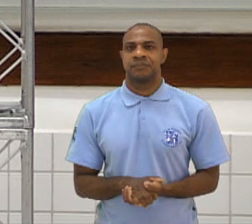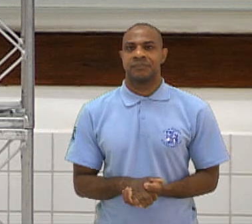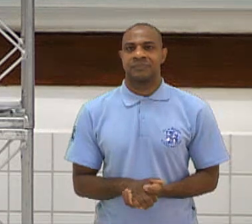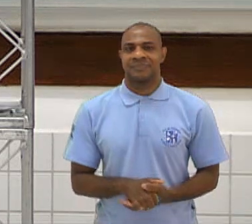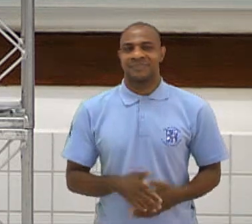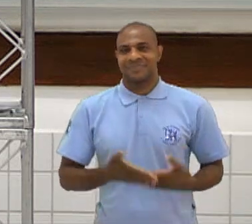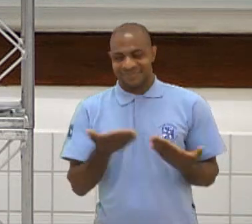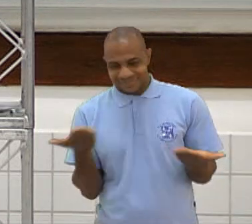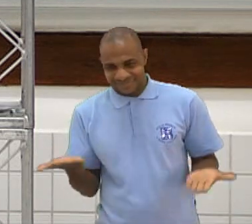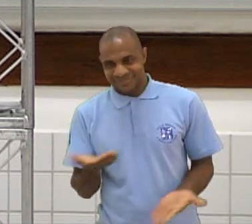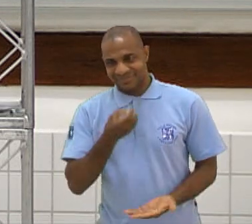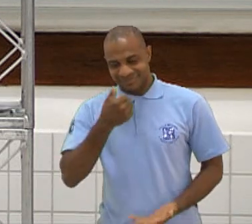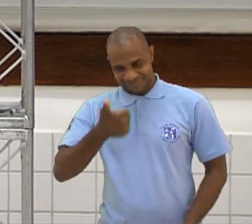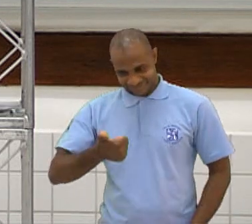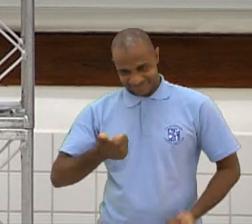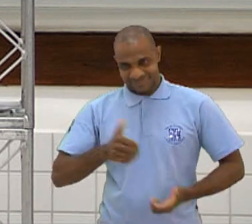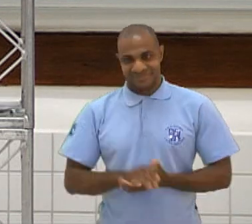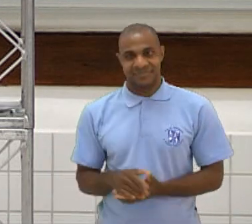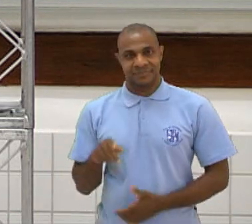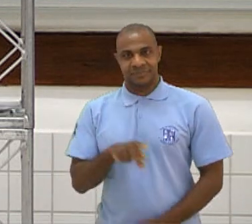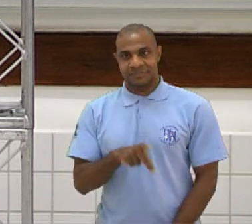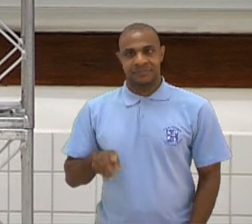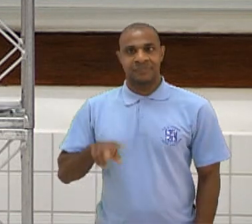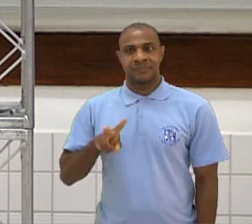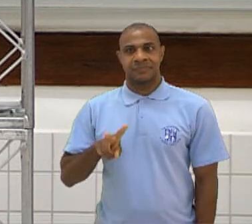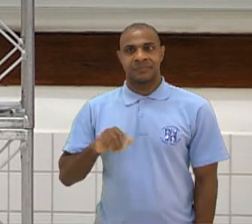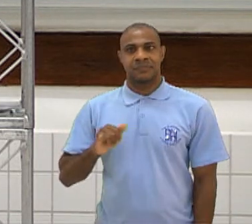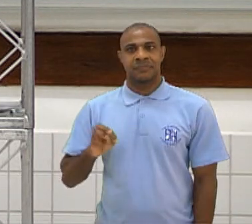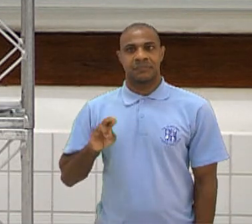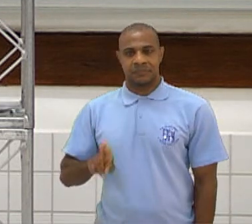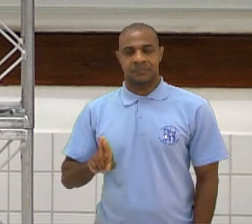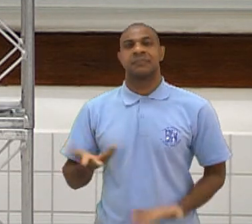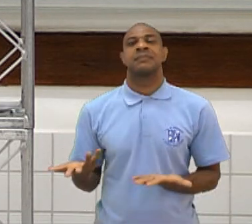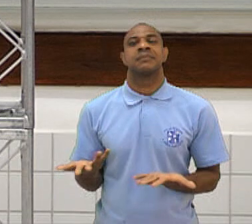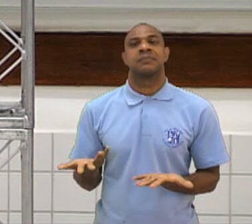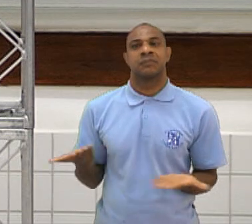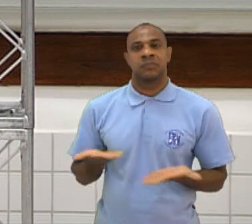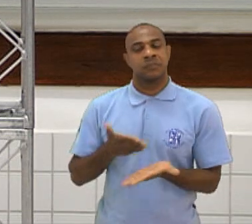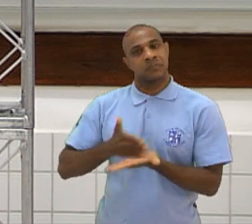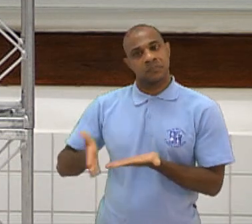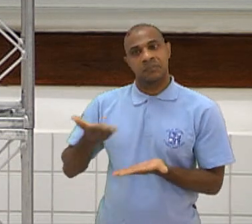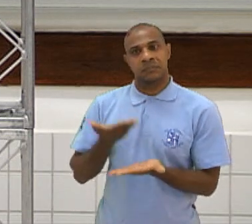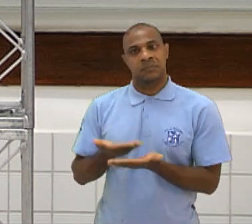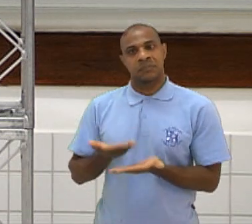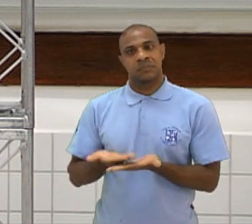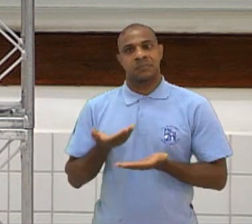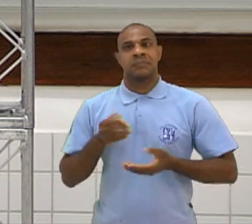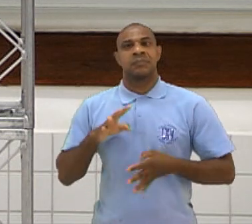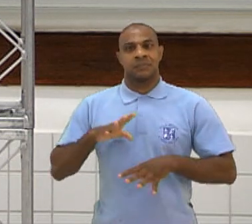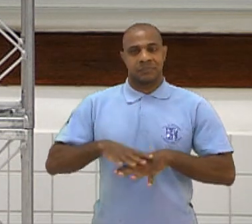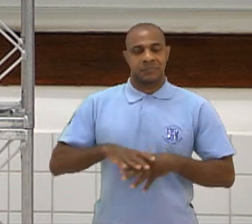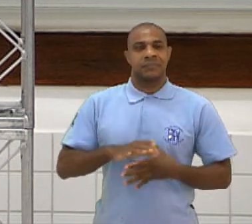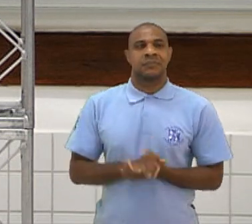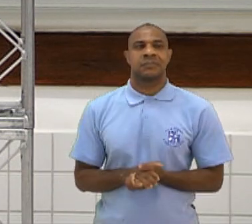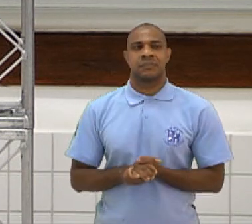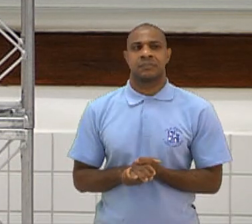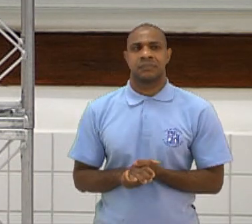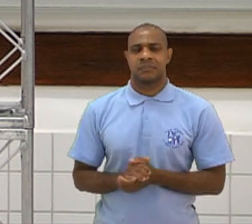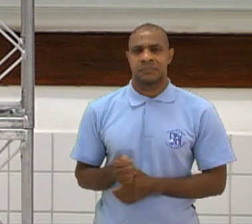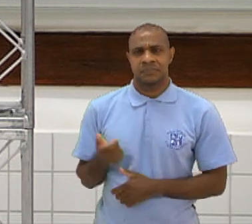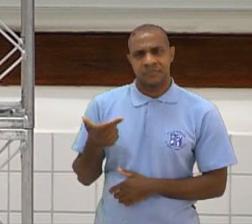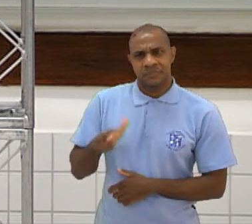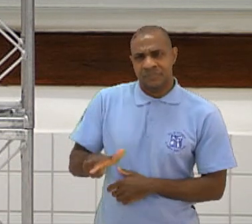Fala pessoal, tudo beleza? Sou o professor Victor Moreira Lima e hoje nós vamos começar mais uma aulitia. Professor, repete seu